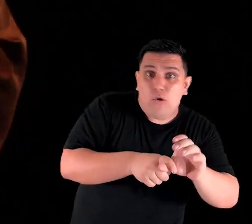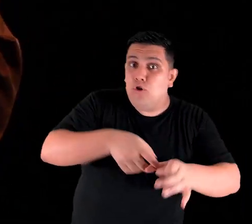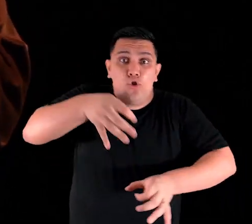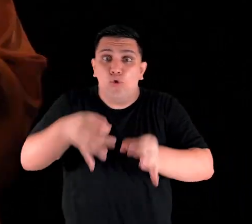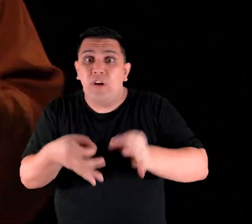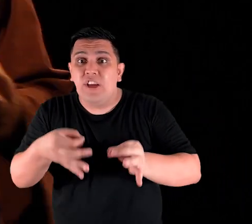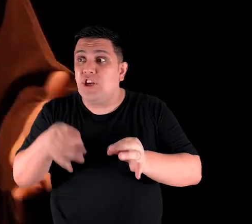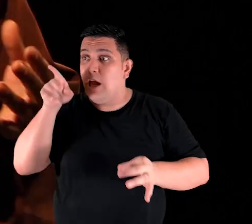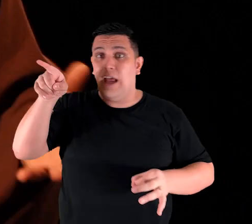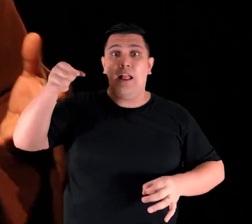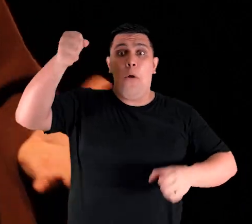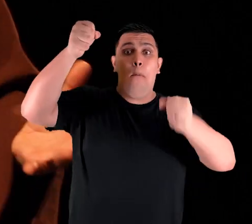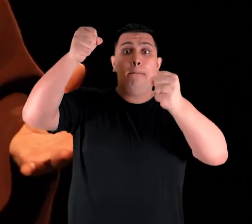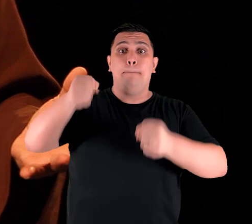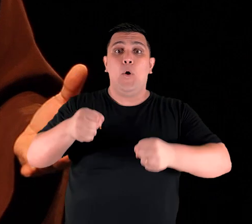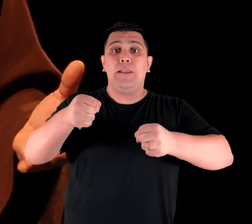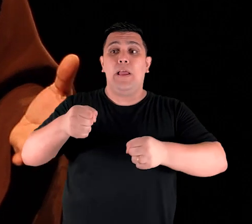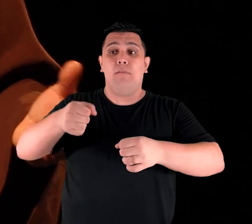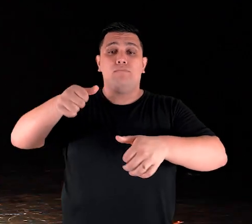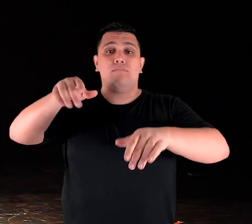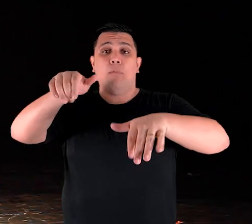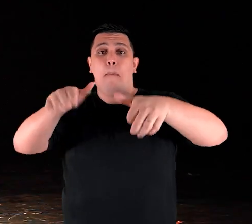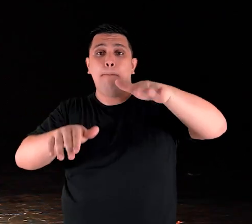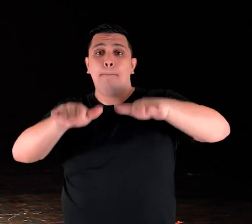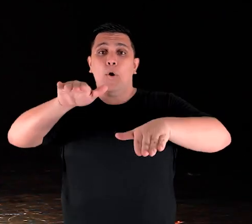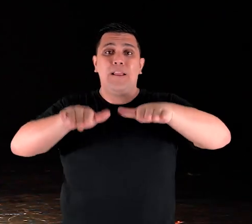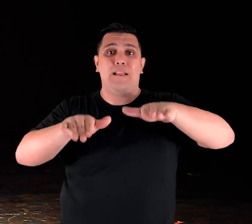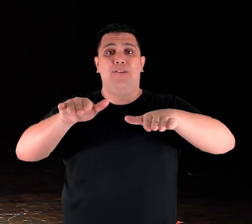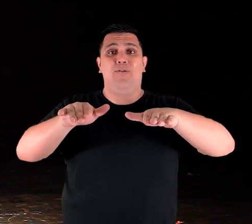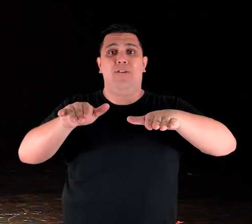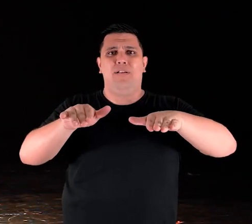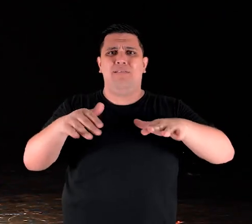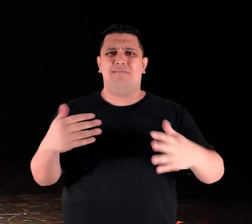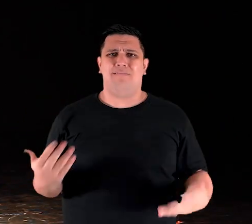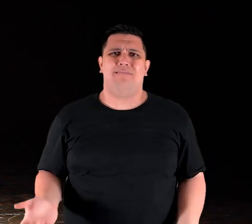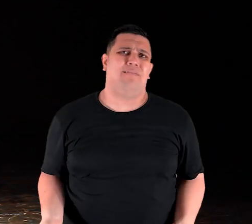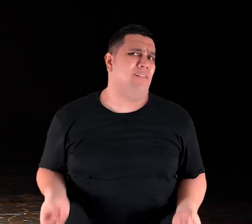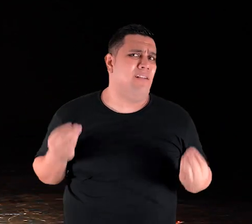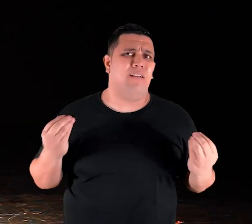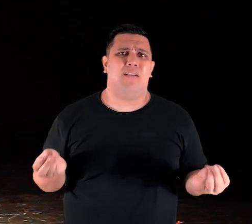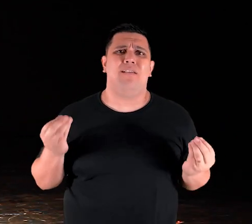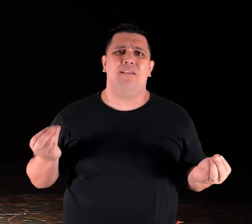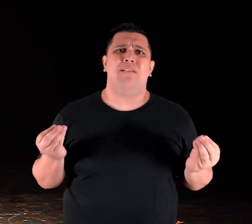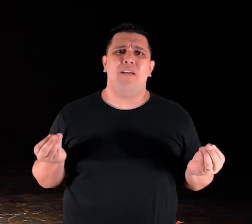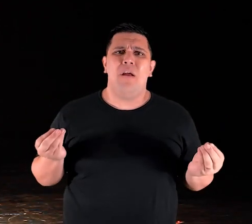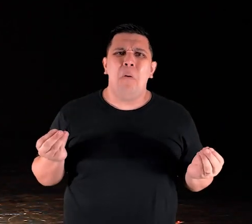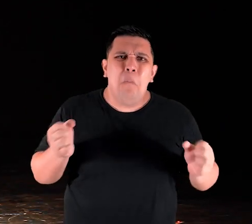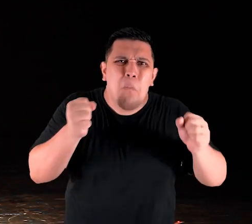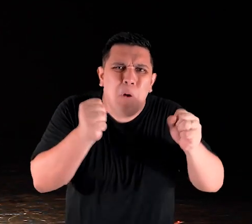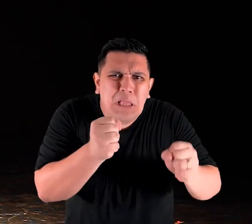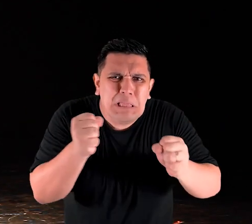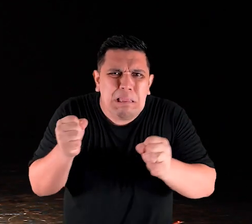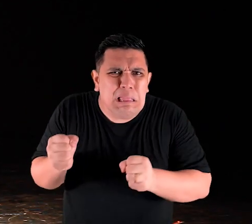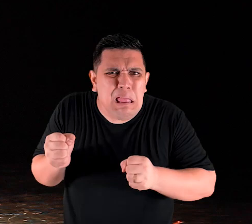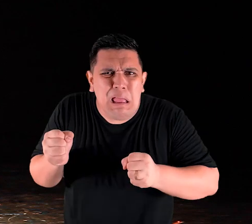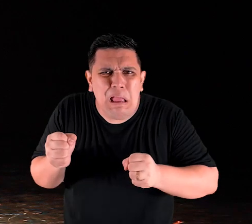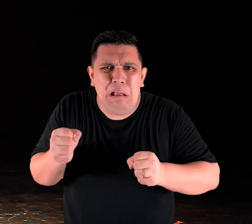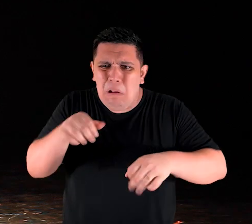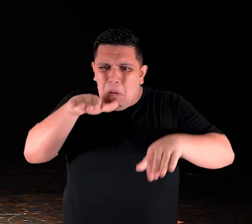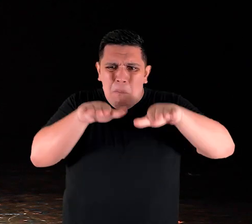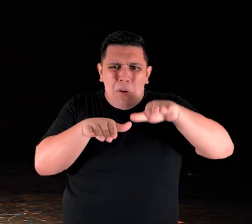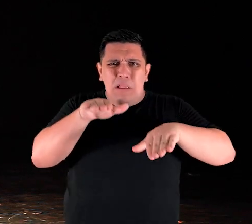era o poder moderador. Ora bolas! Poder